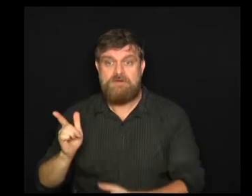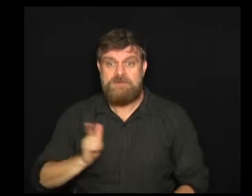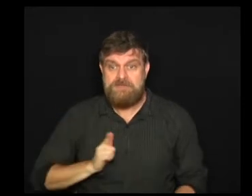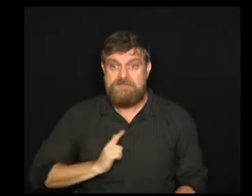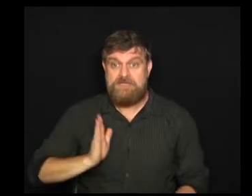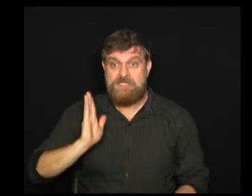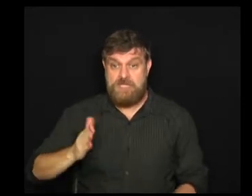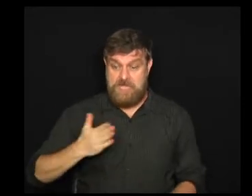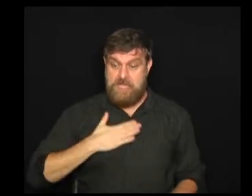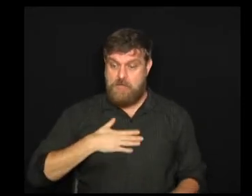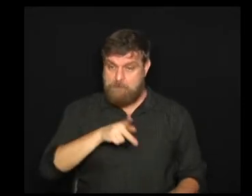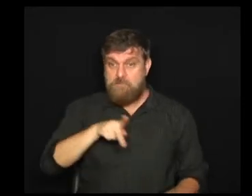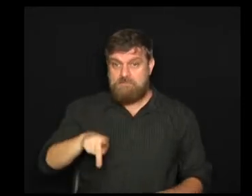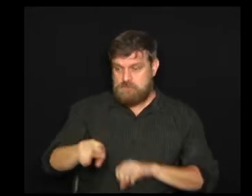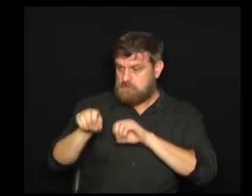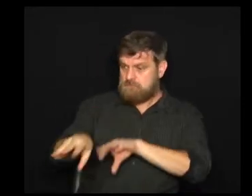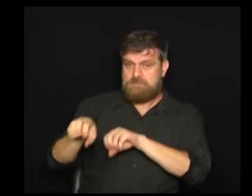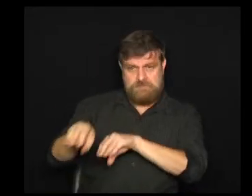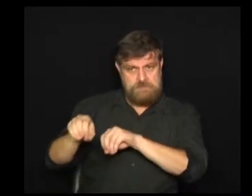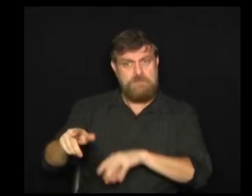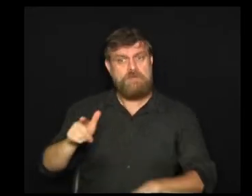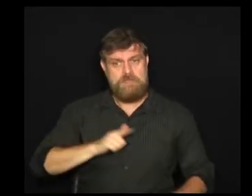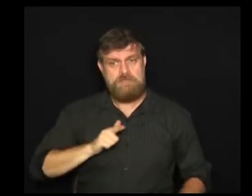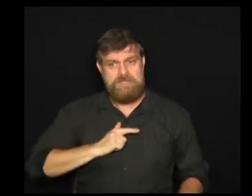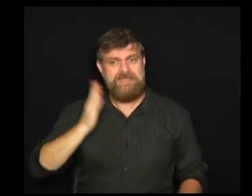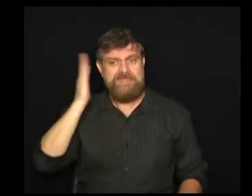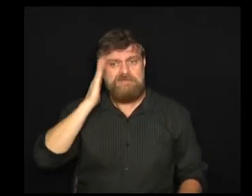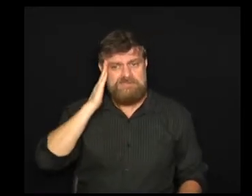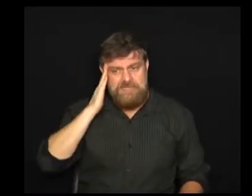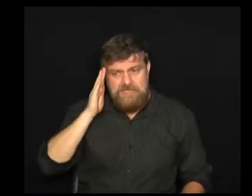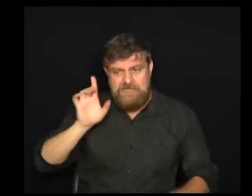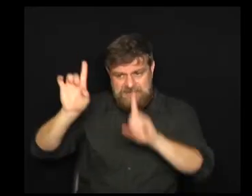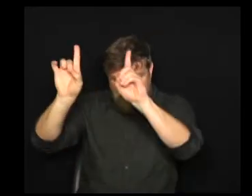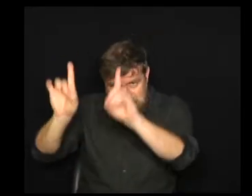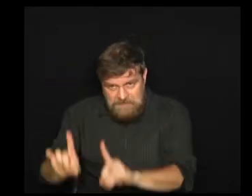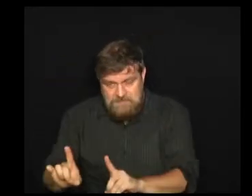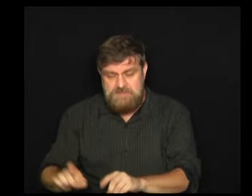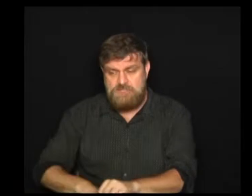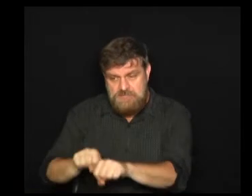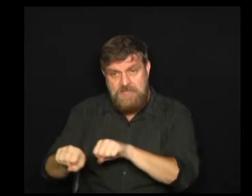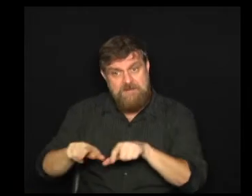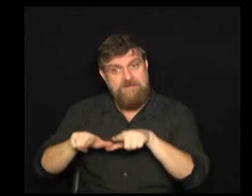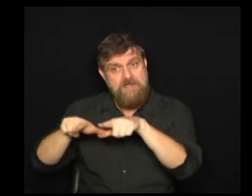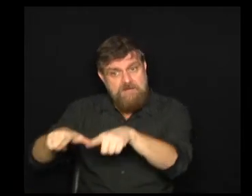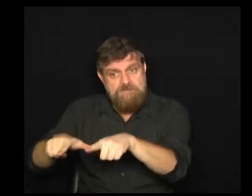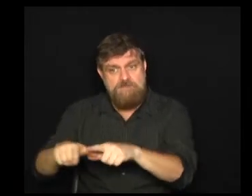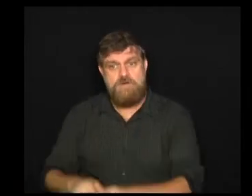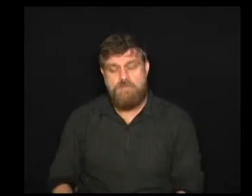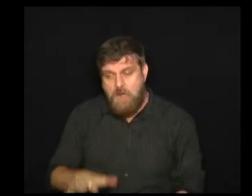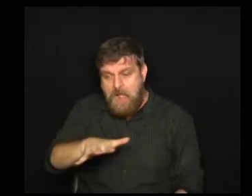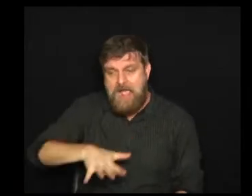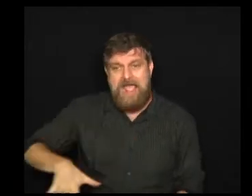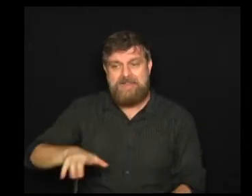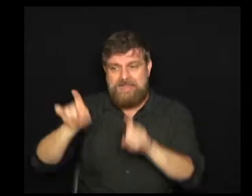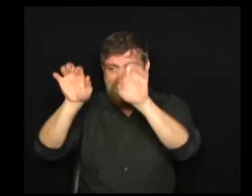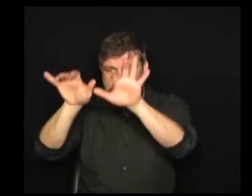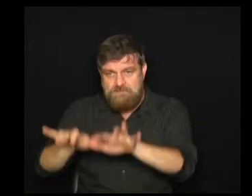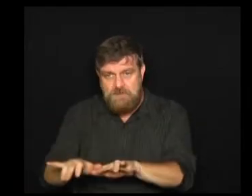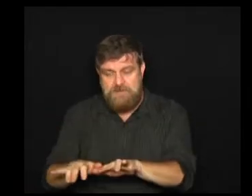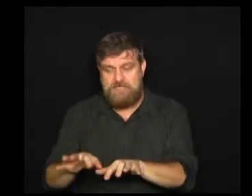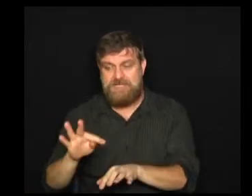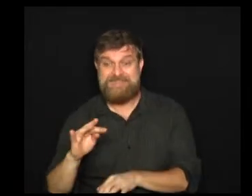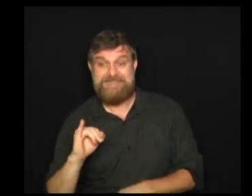foram meus alunos. Então eu sei que tem gente no mercado apta a concorrer vagas desse tipo, né? Não são muitos, mas